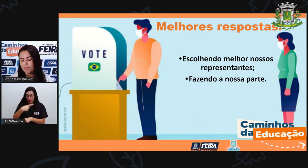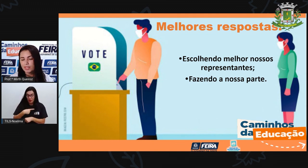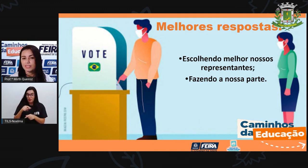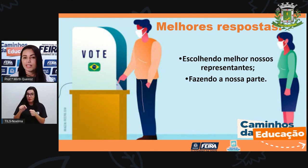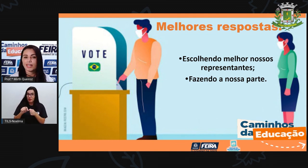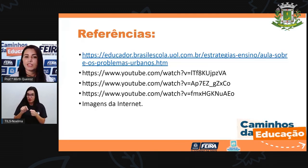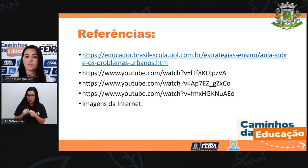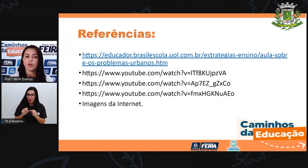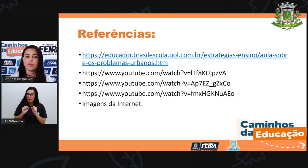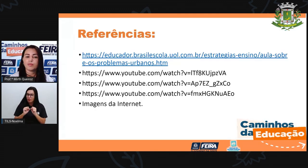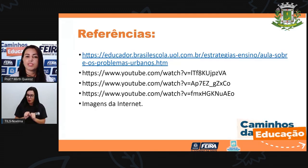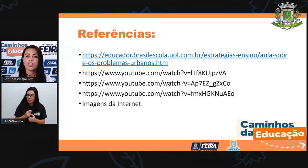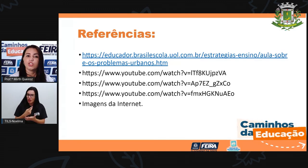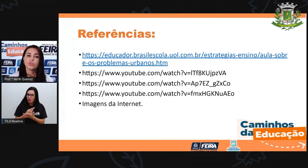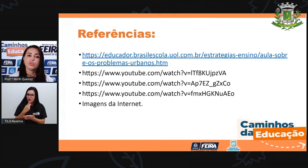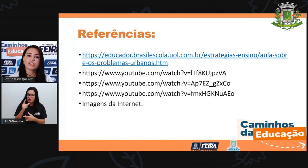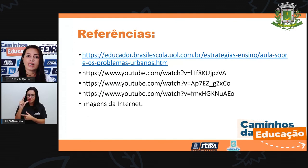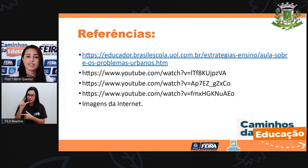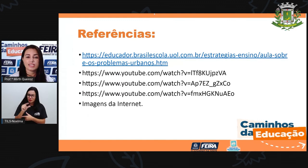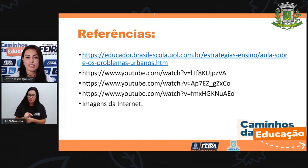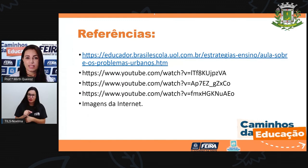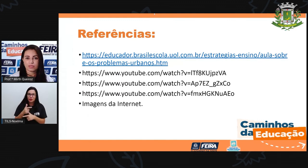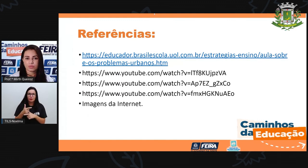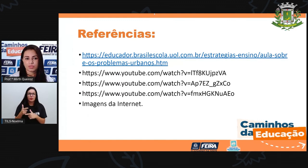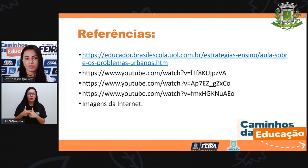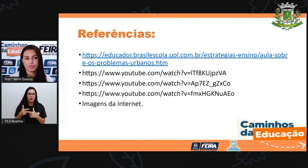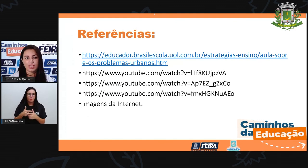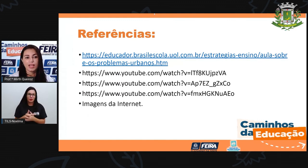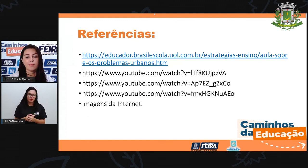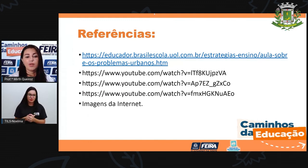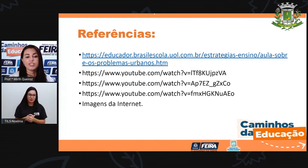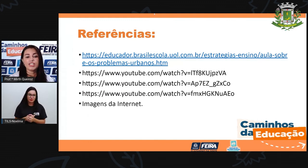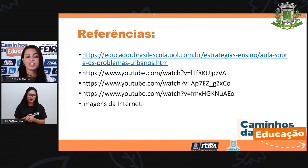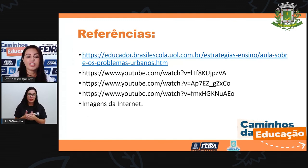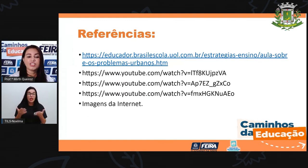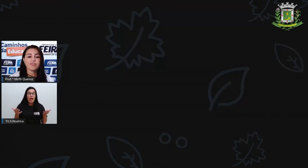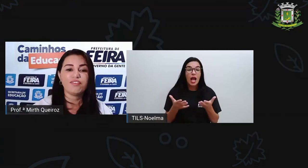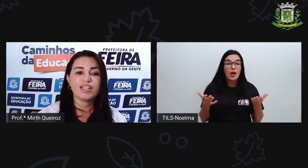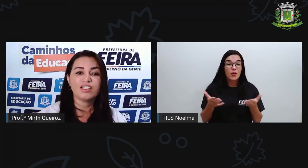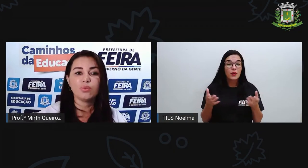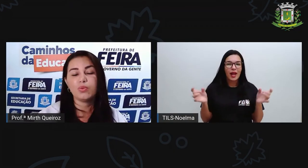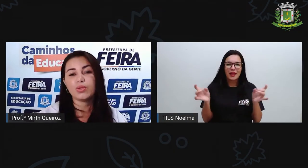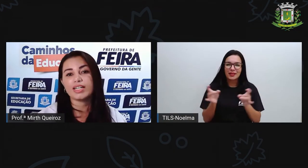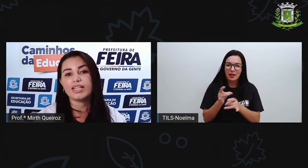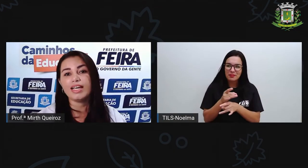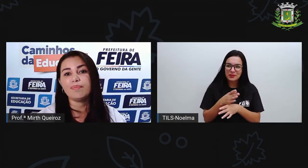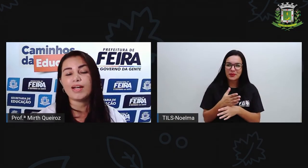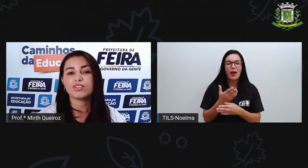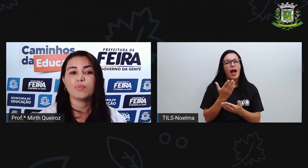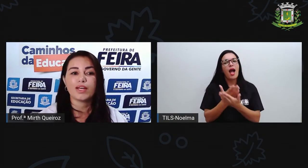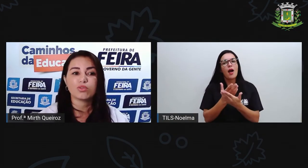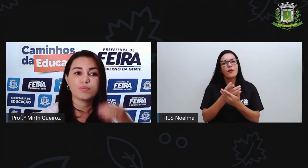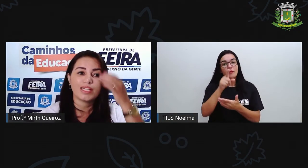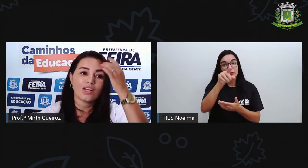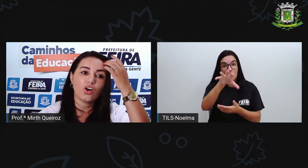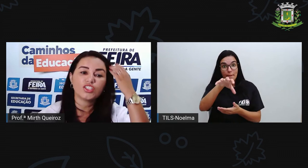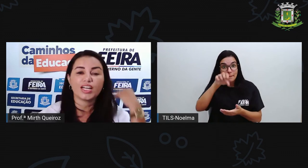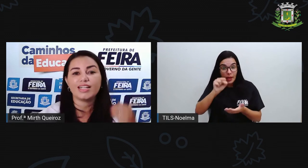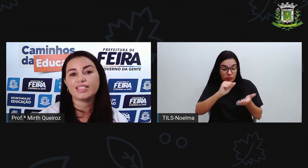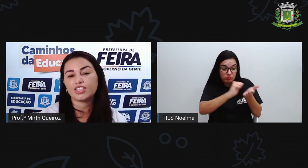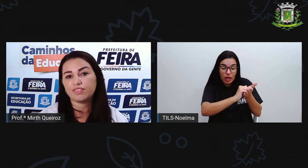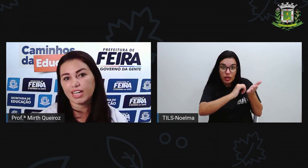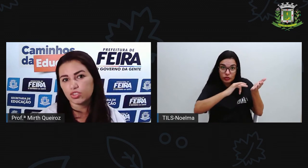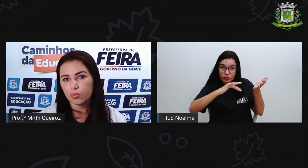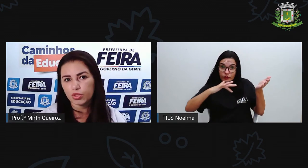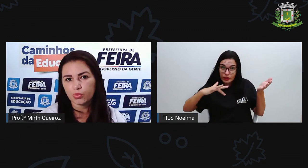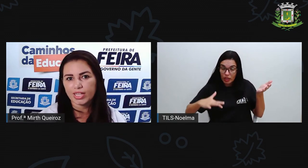amenizar esses problemas dos grandes centros. Bom, gente, a gente vai ficando por aqui, pega o seu percurso pedagógico,